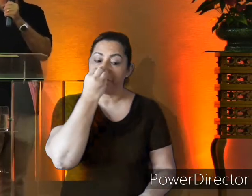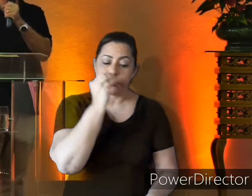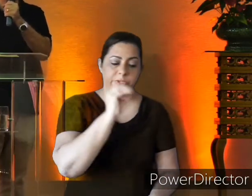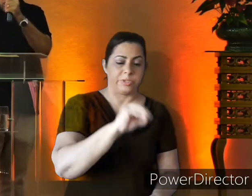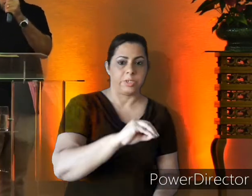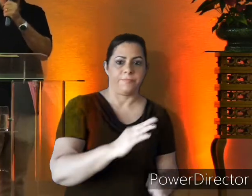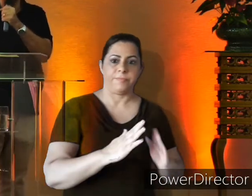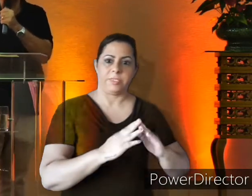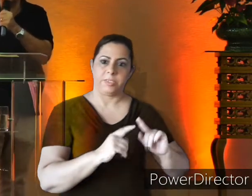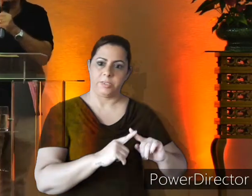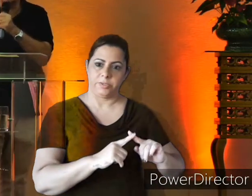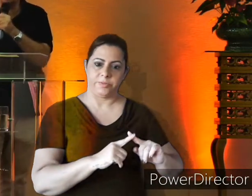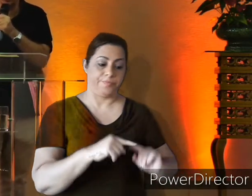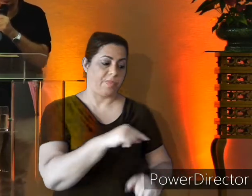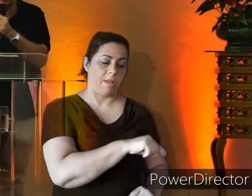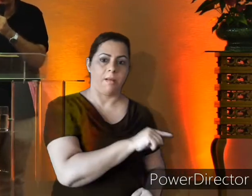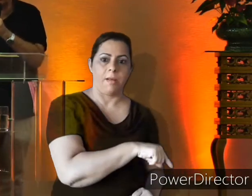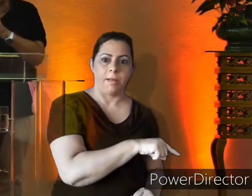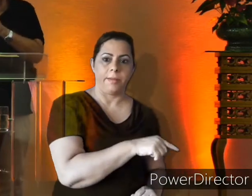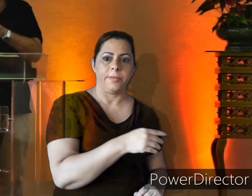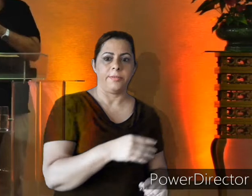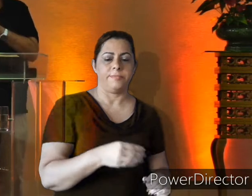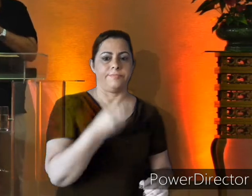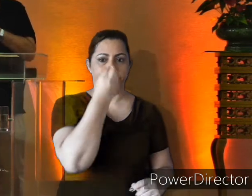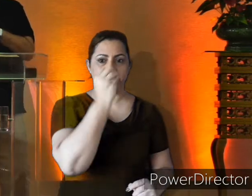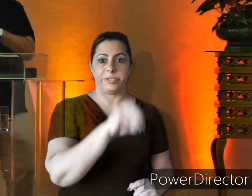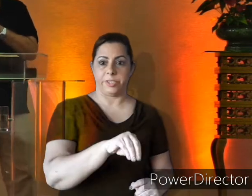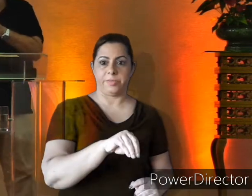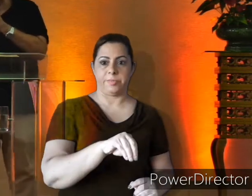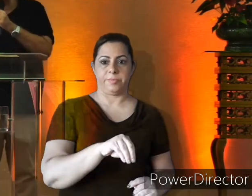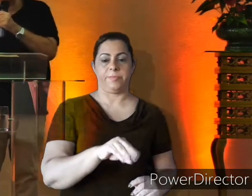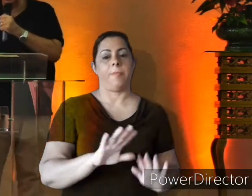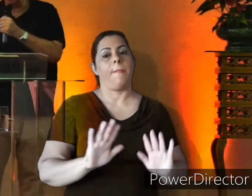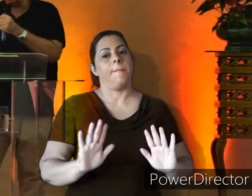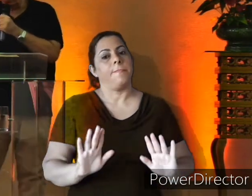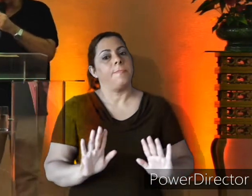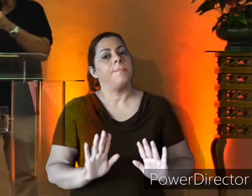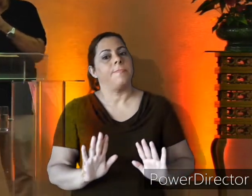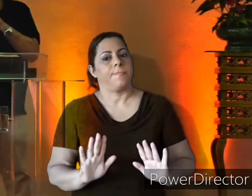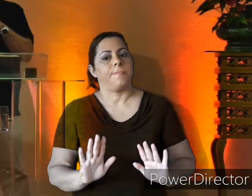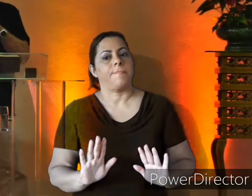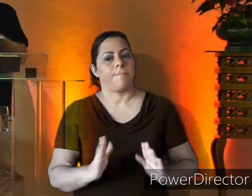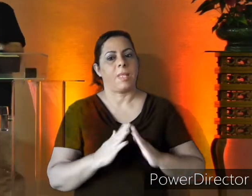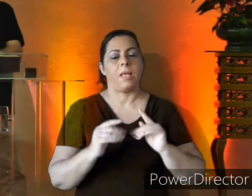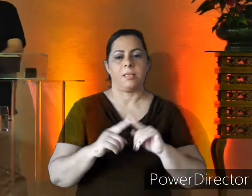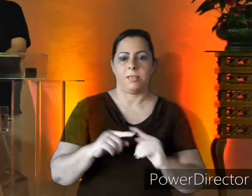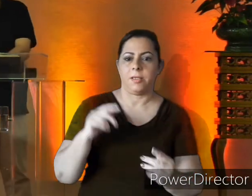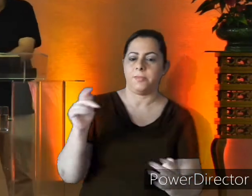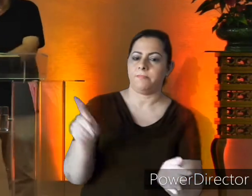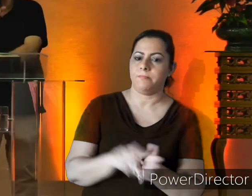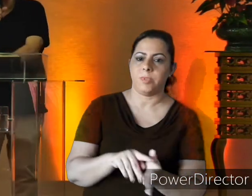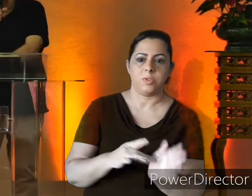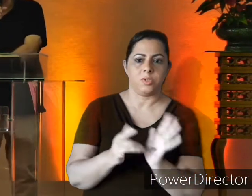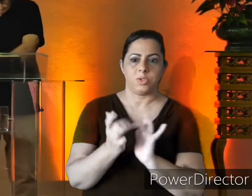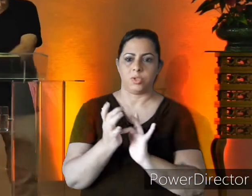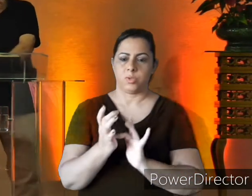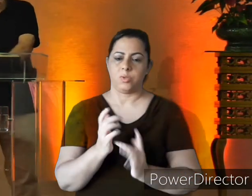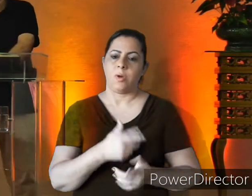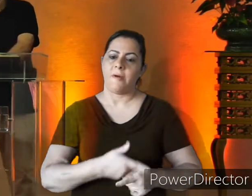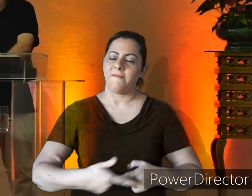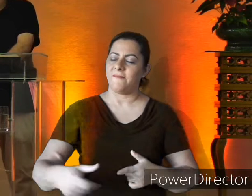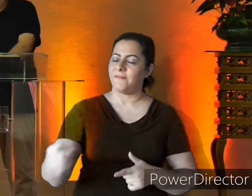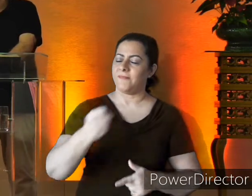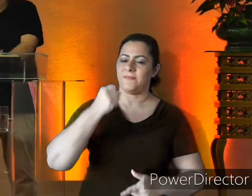aconteça com você, que está nos ouvindo nesse momento. A vitória final ainda é e